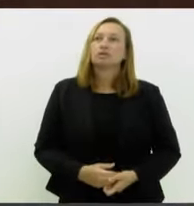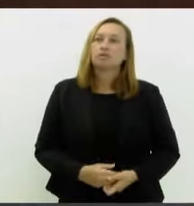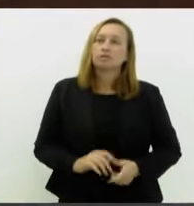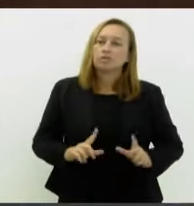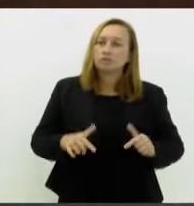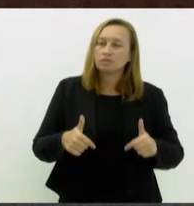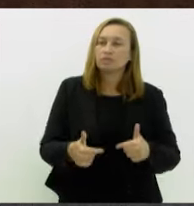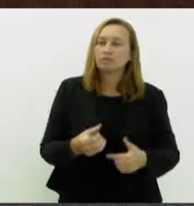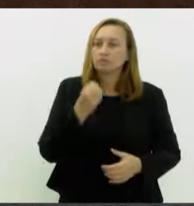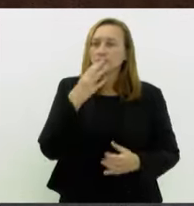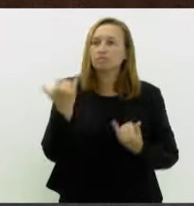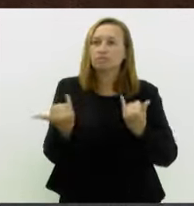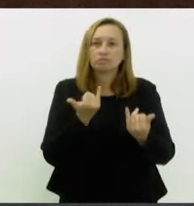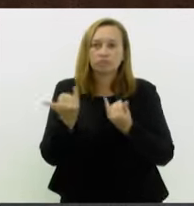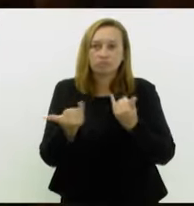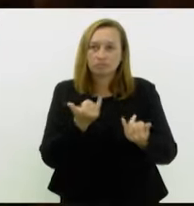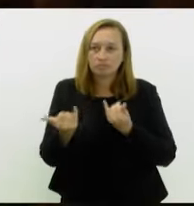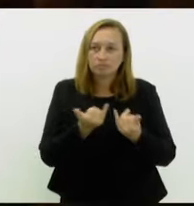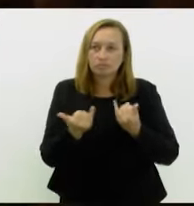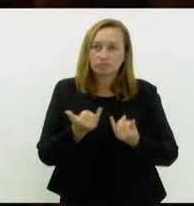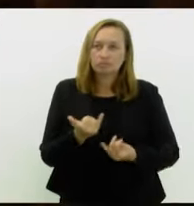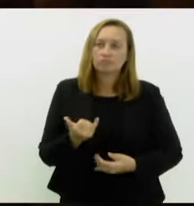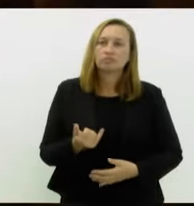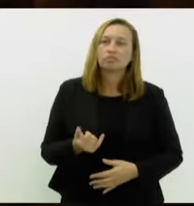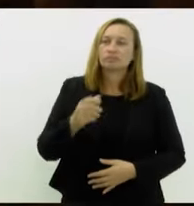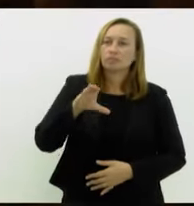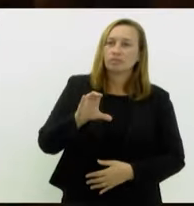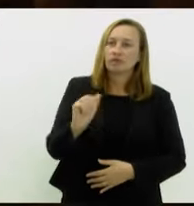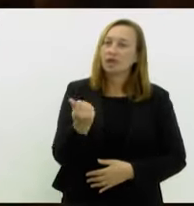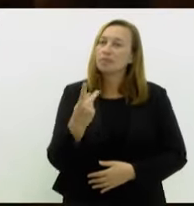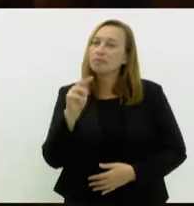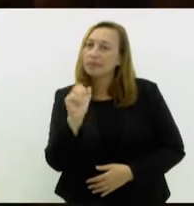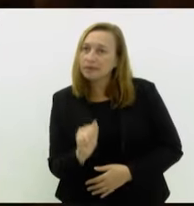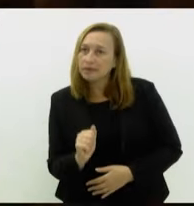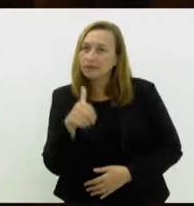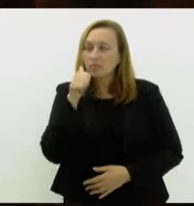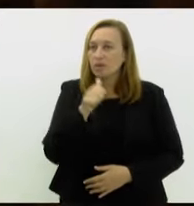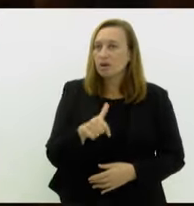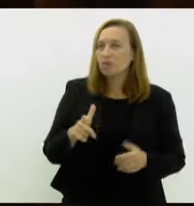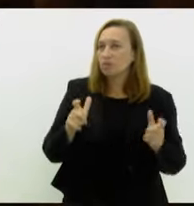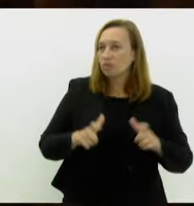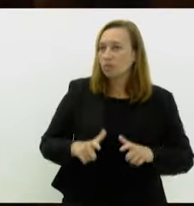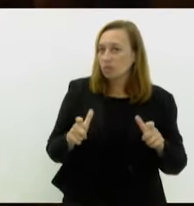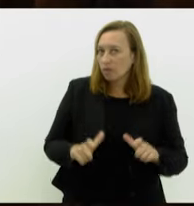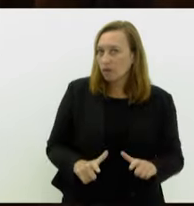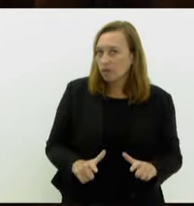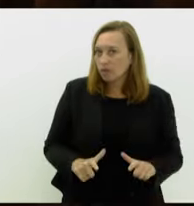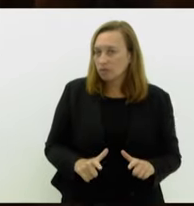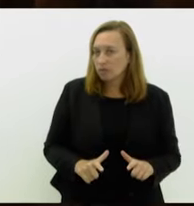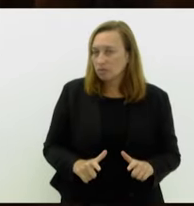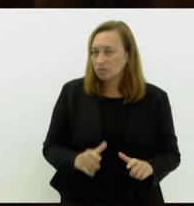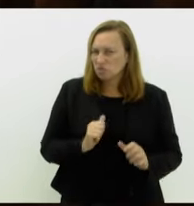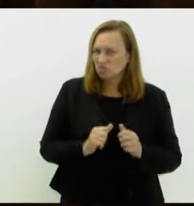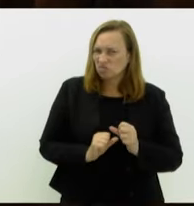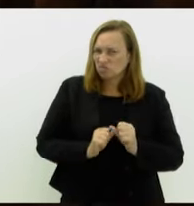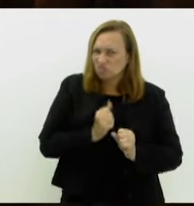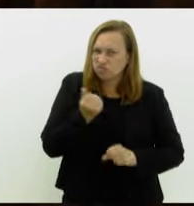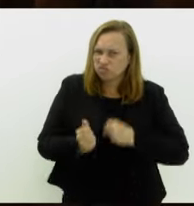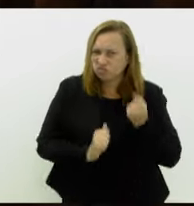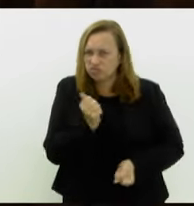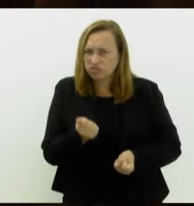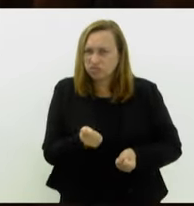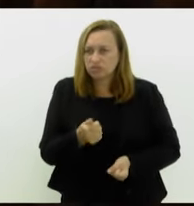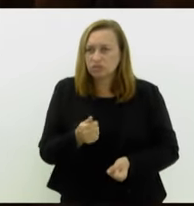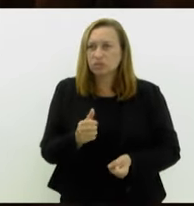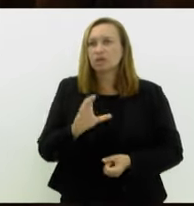boas informações a campanha das mulheres quando o ambiente de ódio a campanha